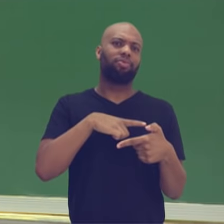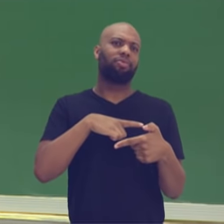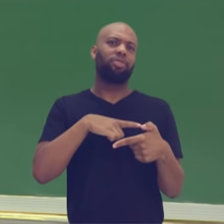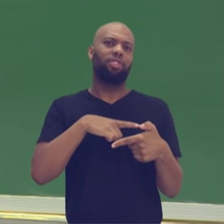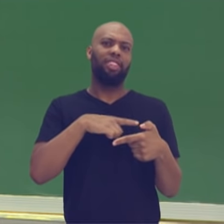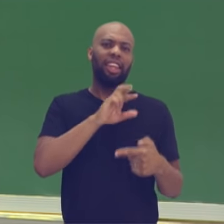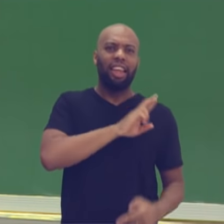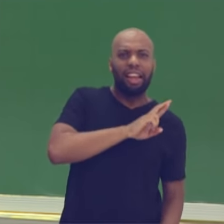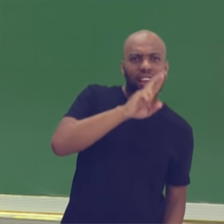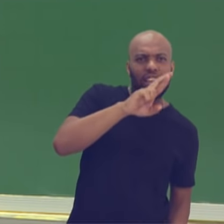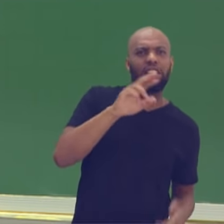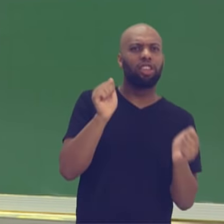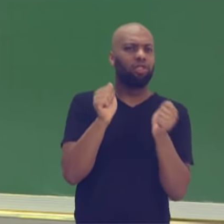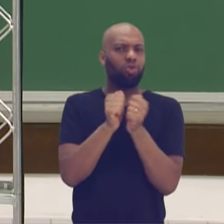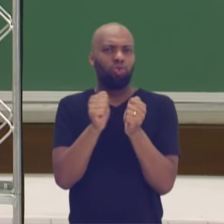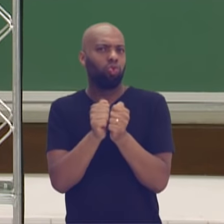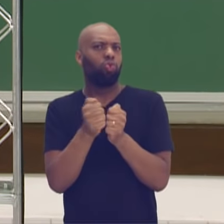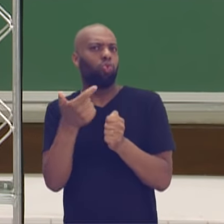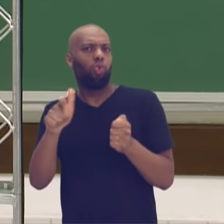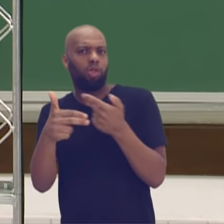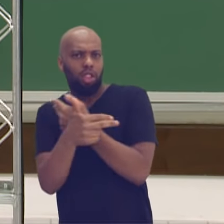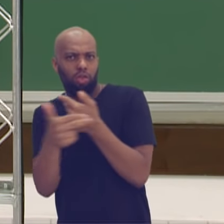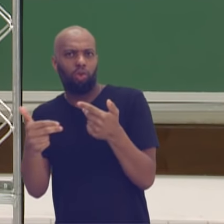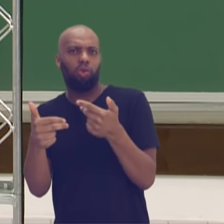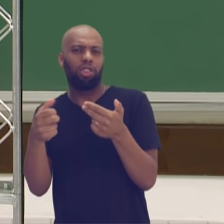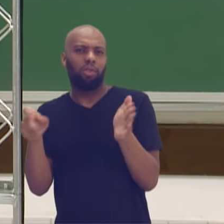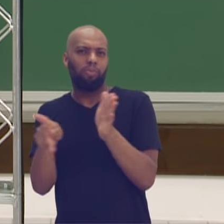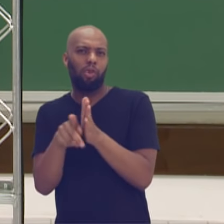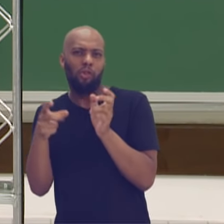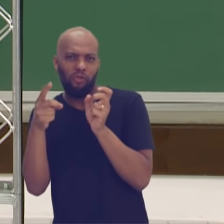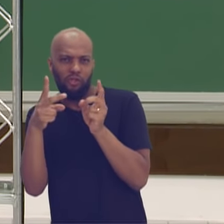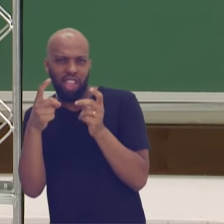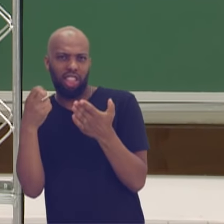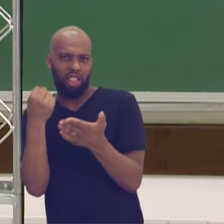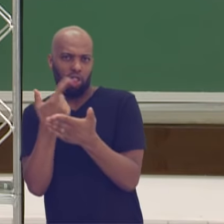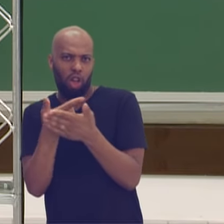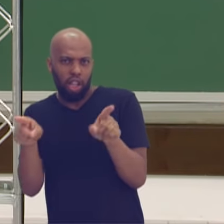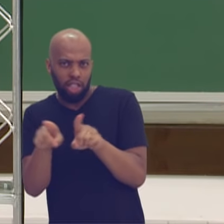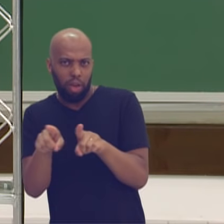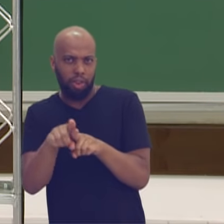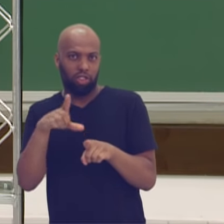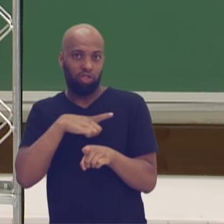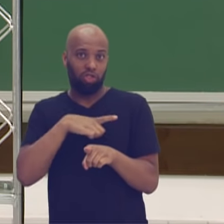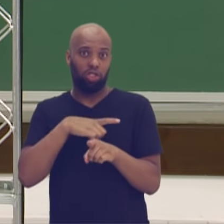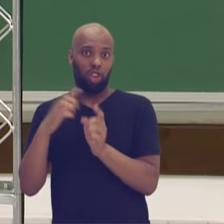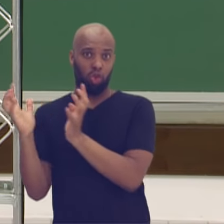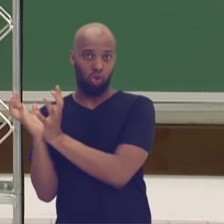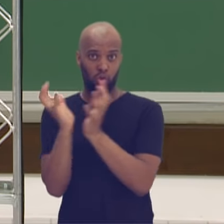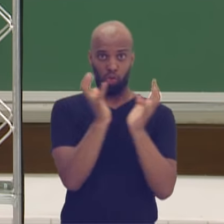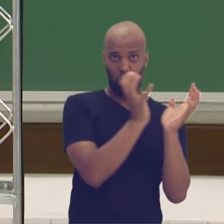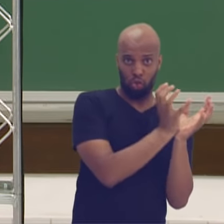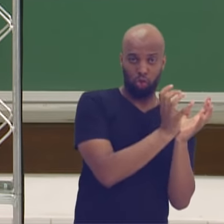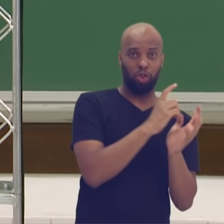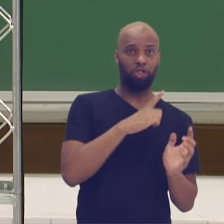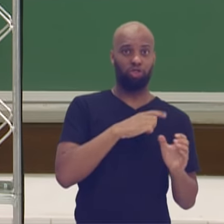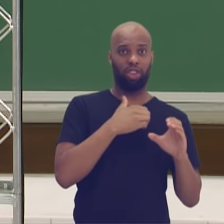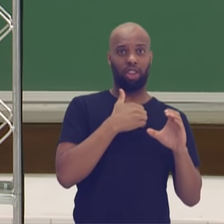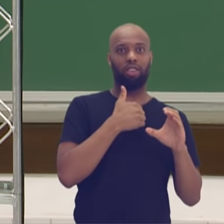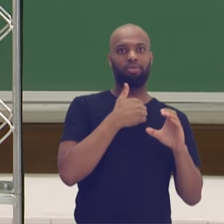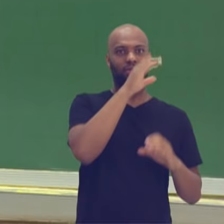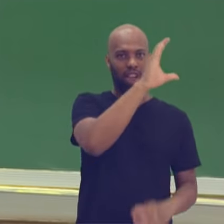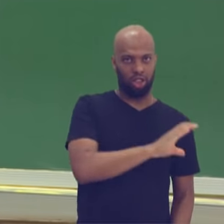forças religiosas, mas também comerciais, envolveu principalmente dois grupos religiosos, os católicos,